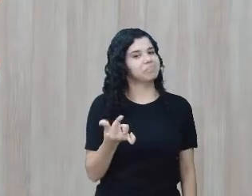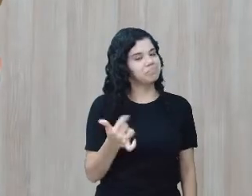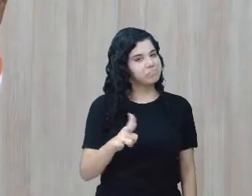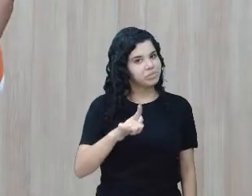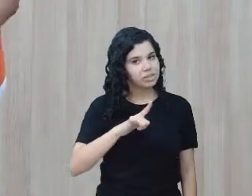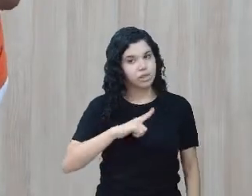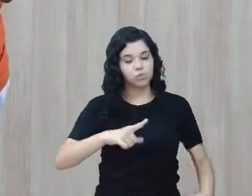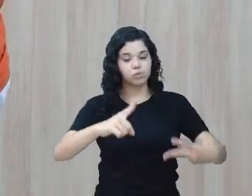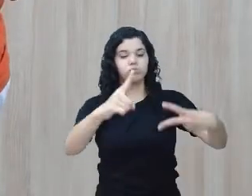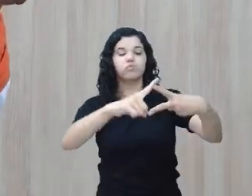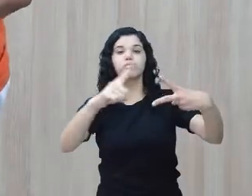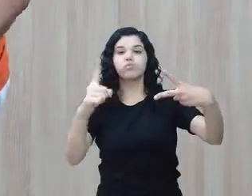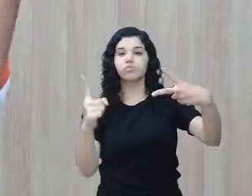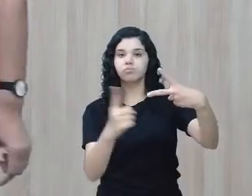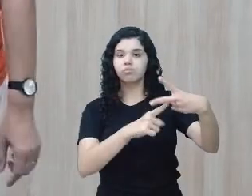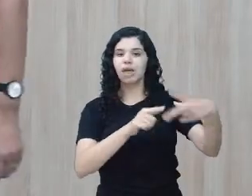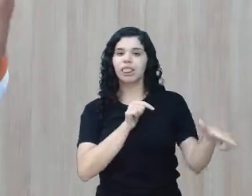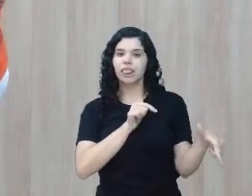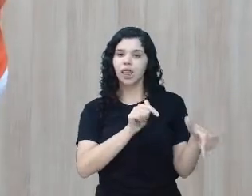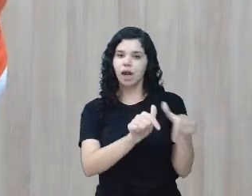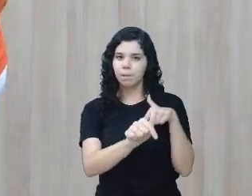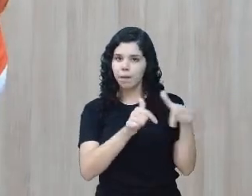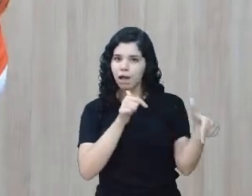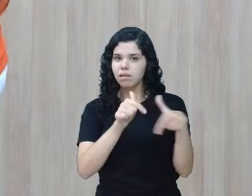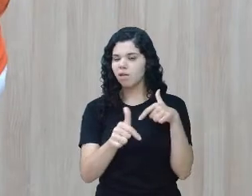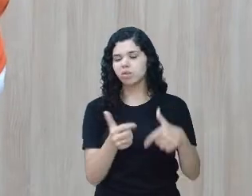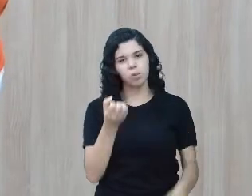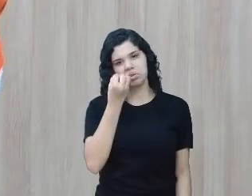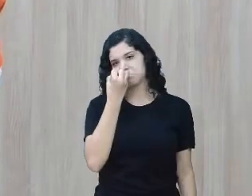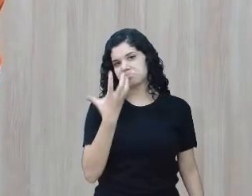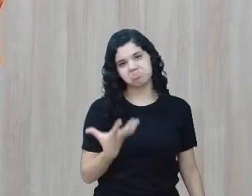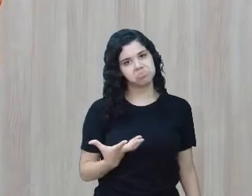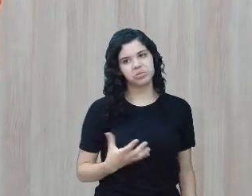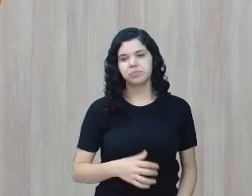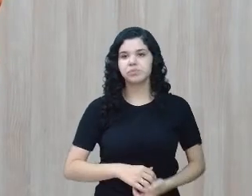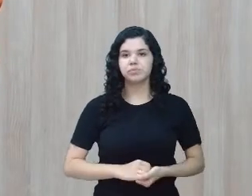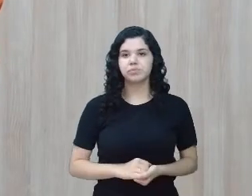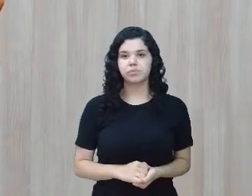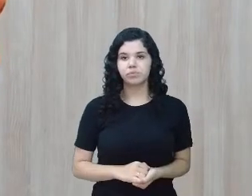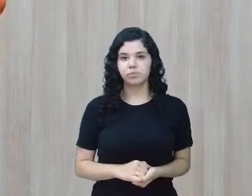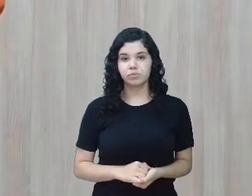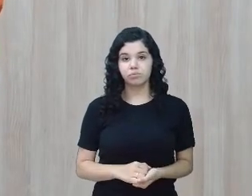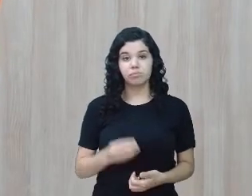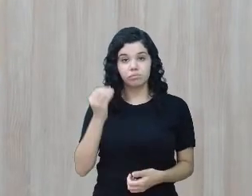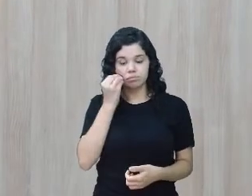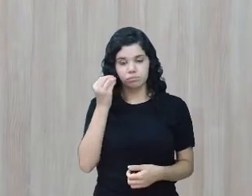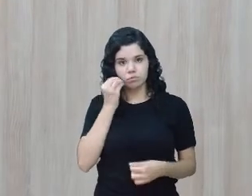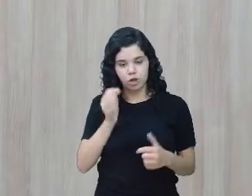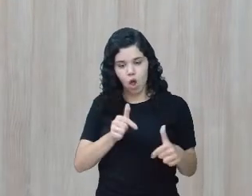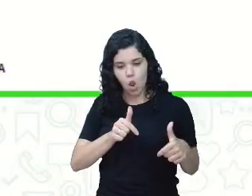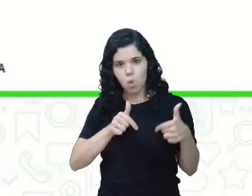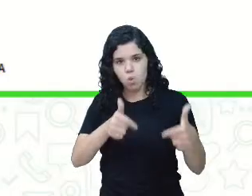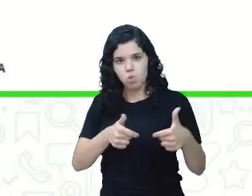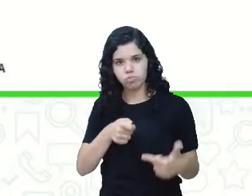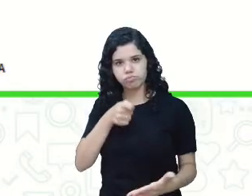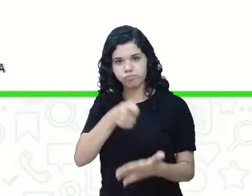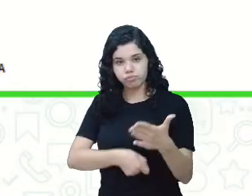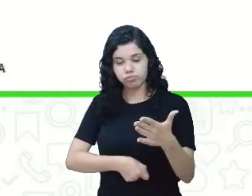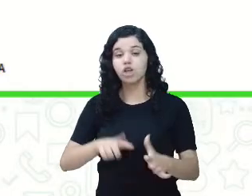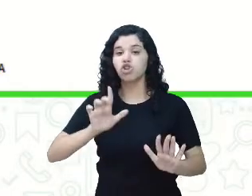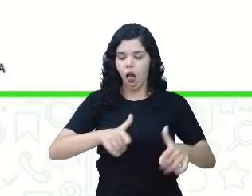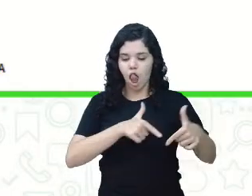mato e feitores, faziam esse trabalho não muito legal. Formas de resistência. Tinha a luta